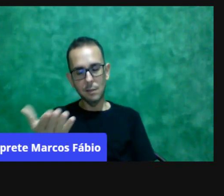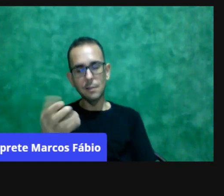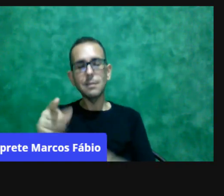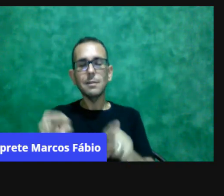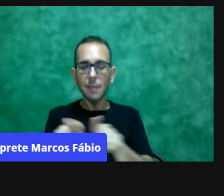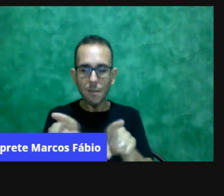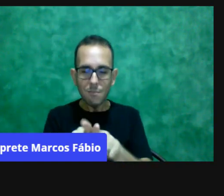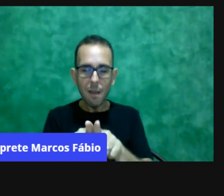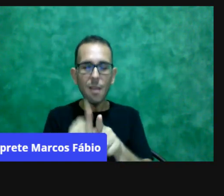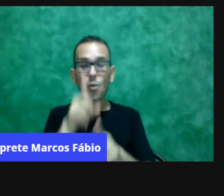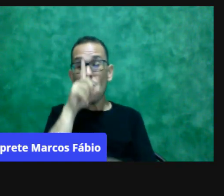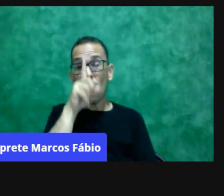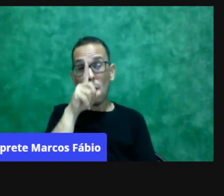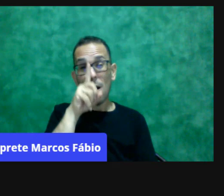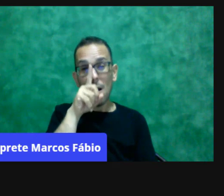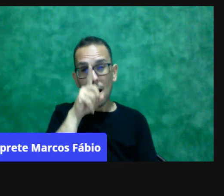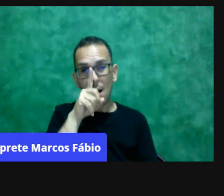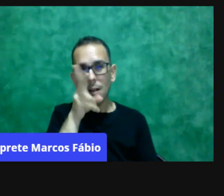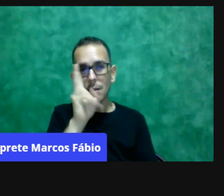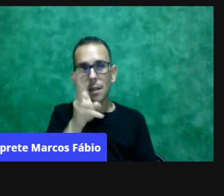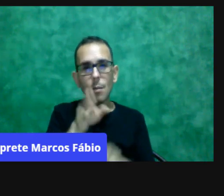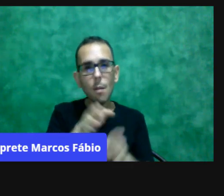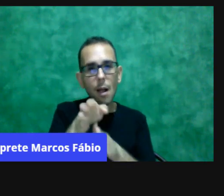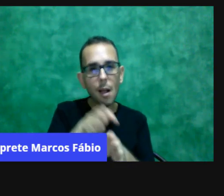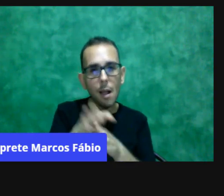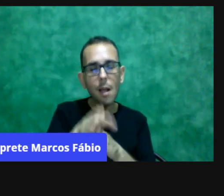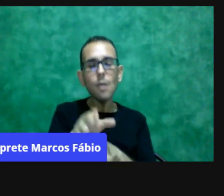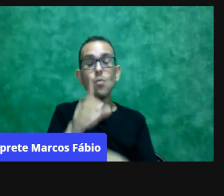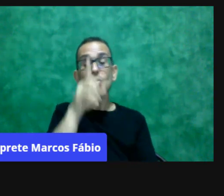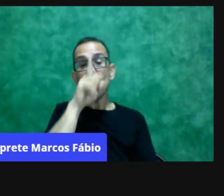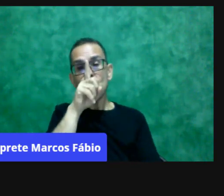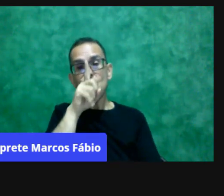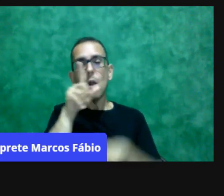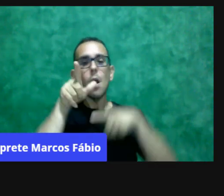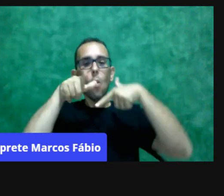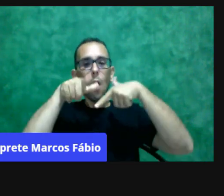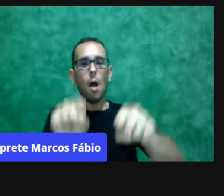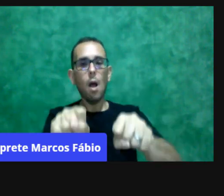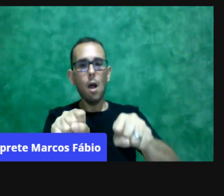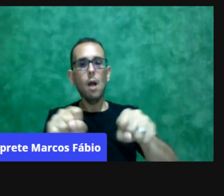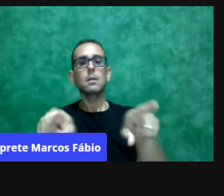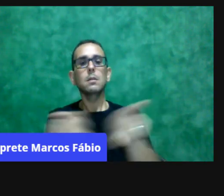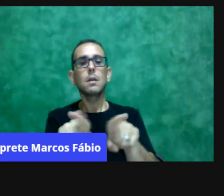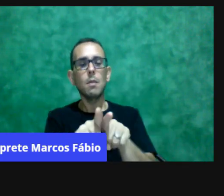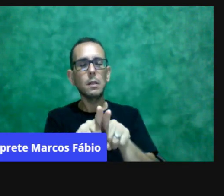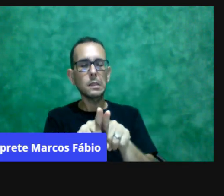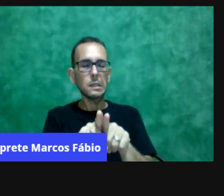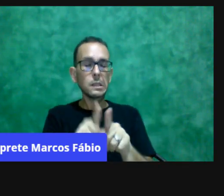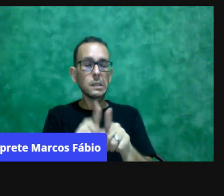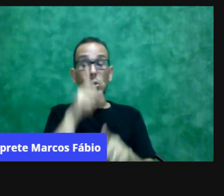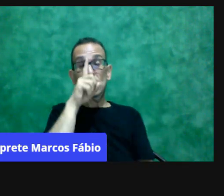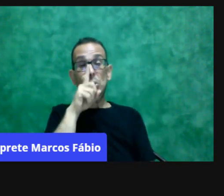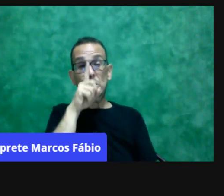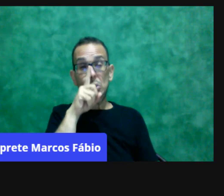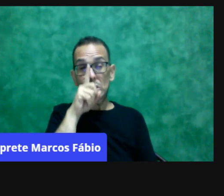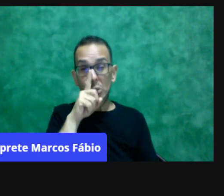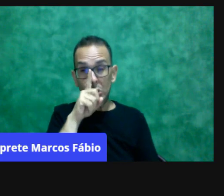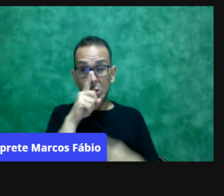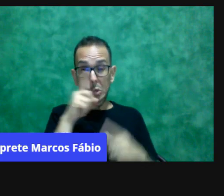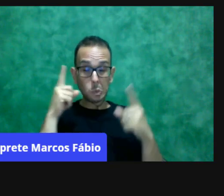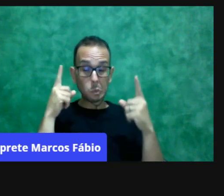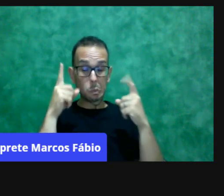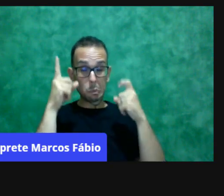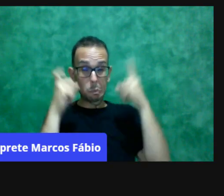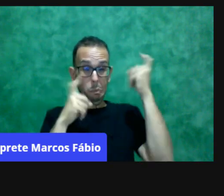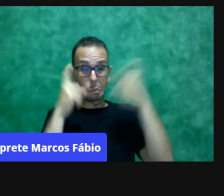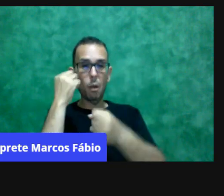sempre fala, né? A gente sempre orienta, cuidado com a linguagem, cuidado com os excessos de